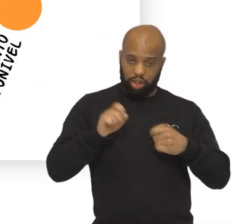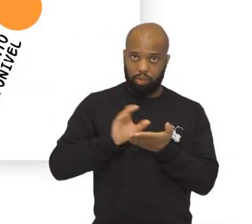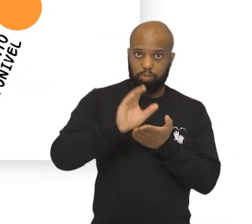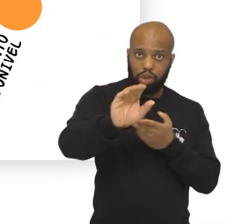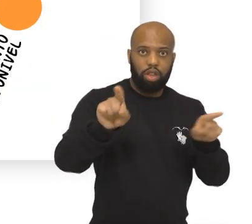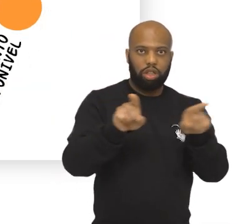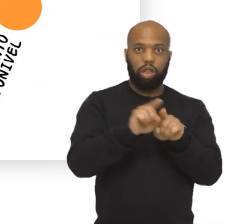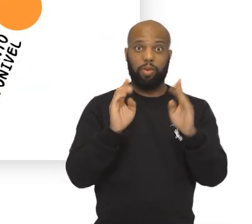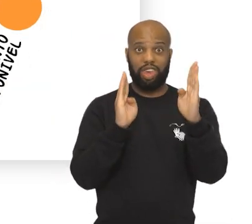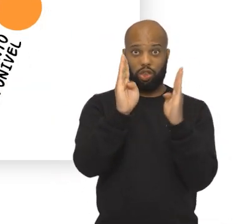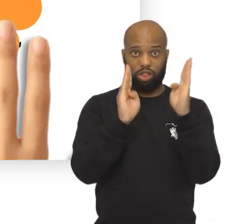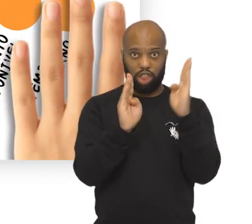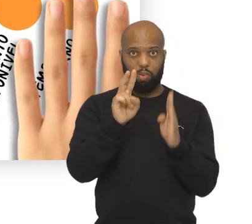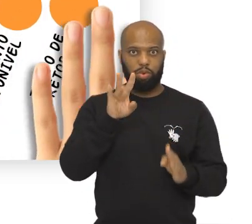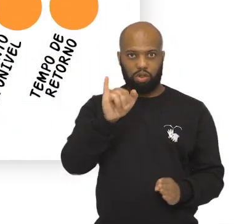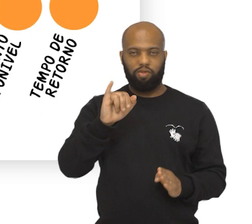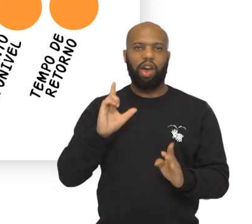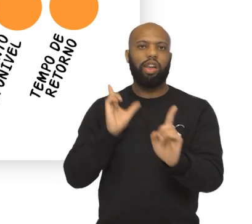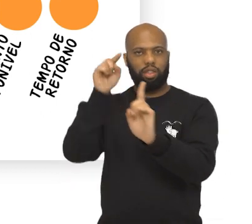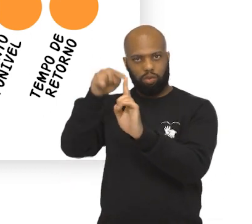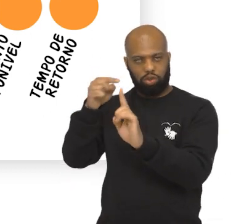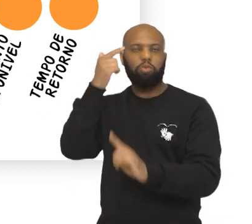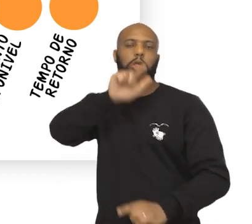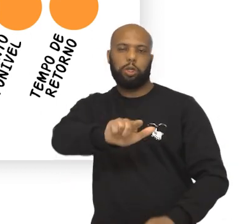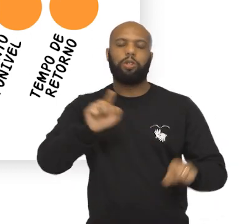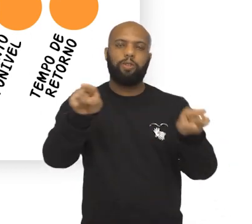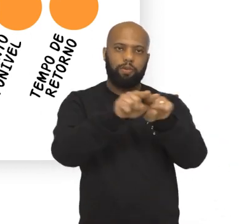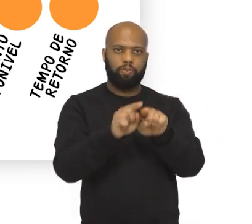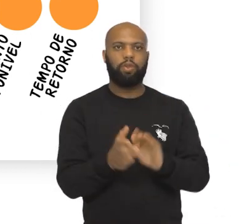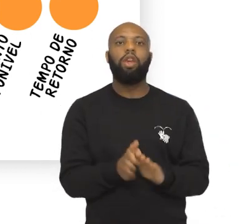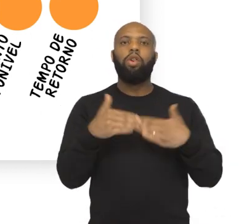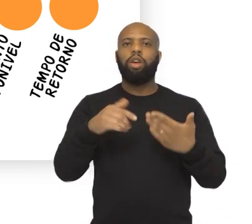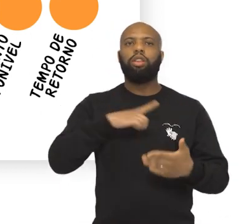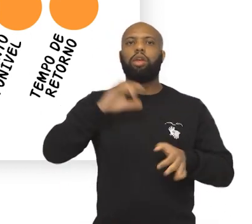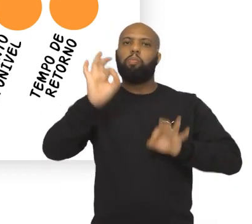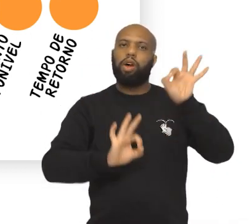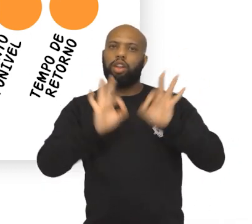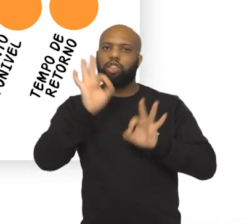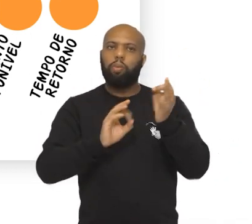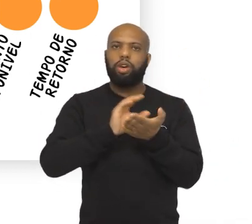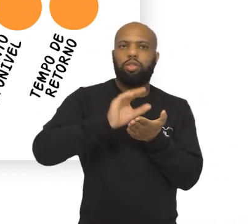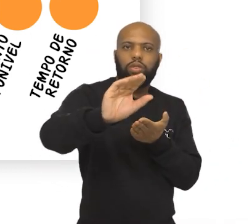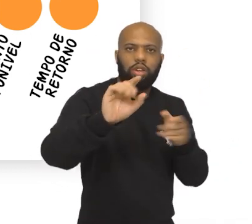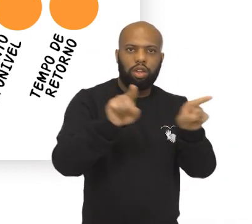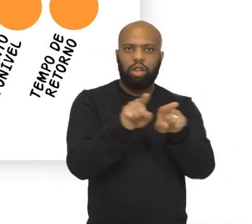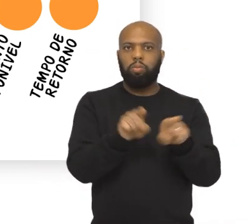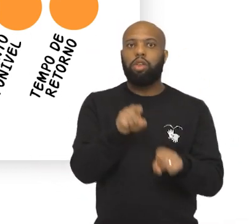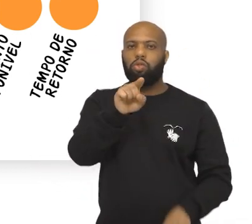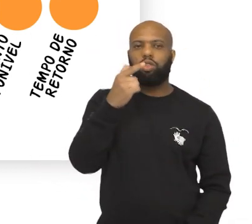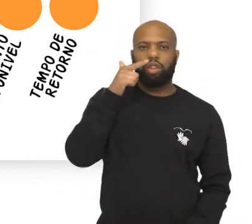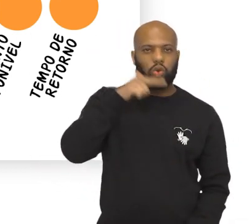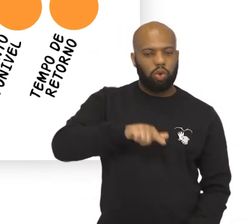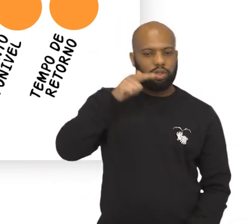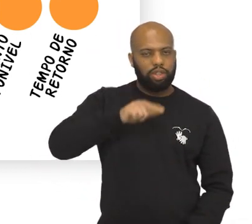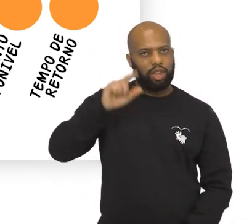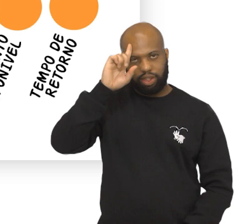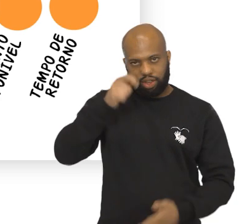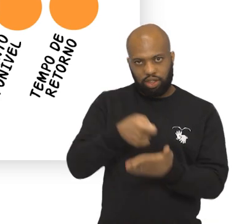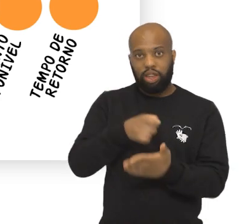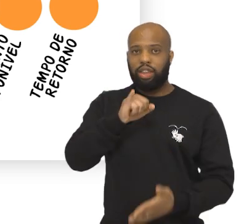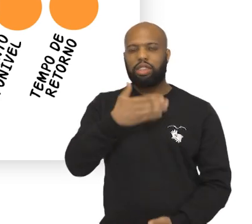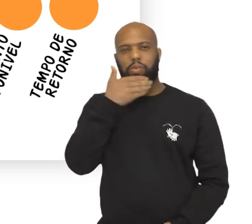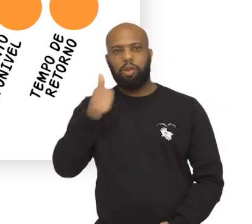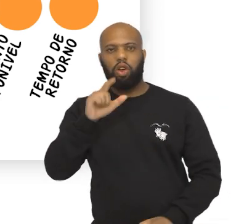investir e até o tempo provável para chegar até os objetivos um planejamento de investimento conseguirá